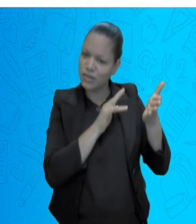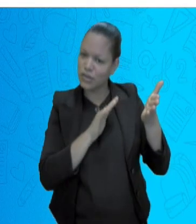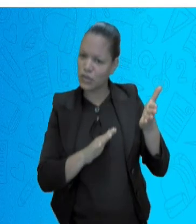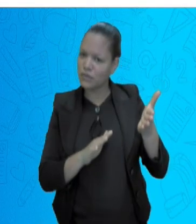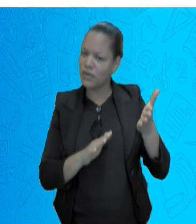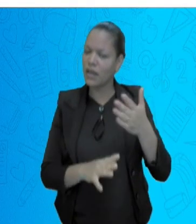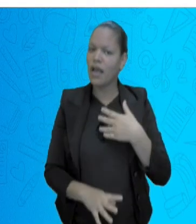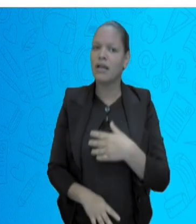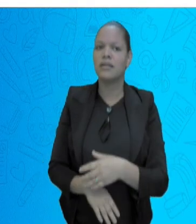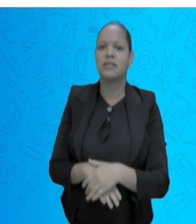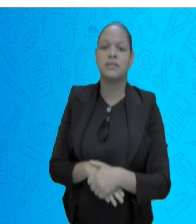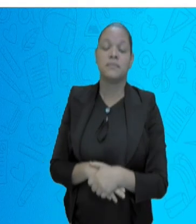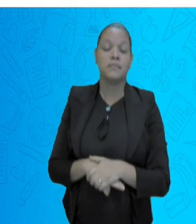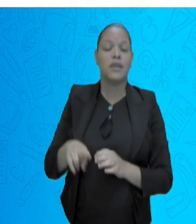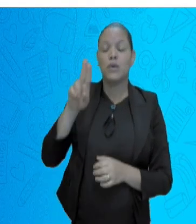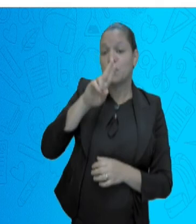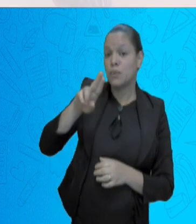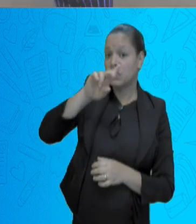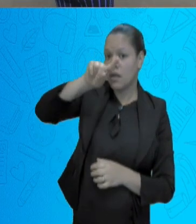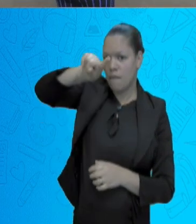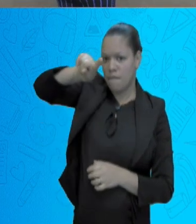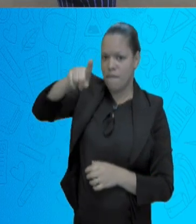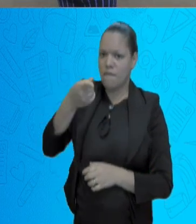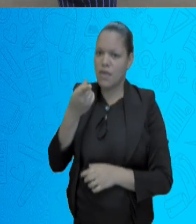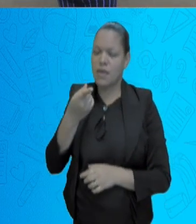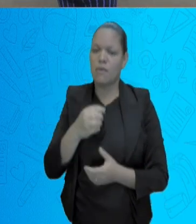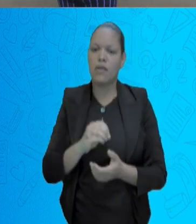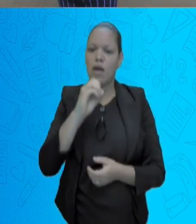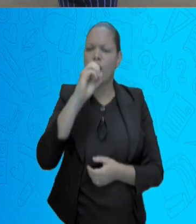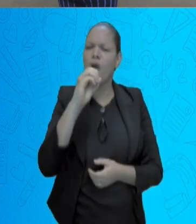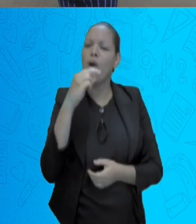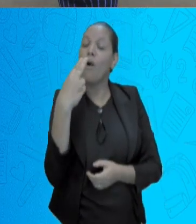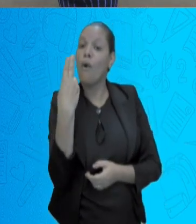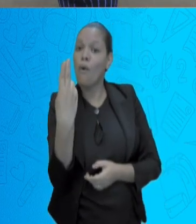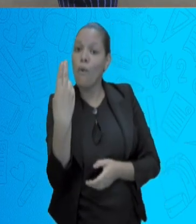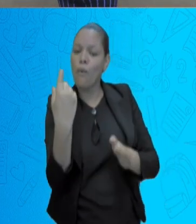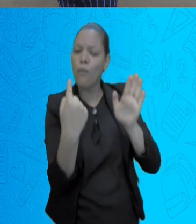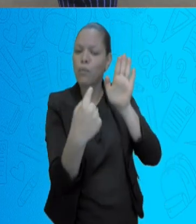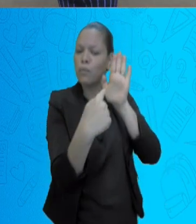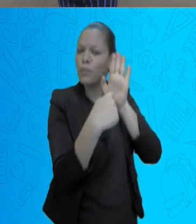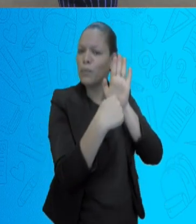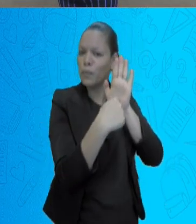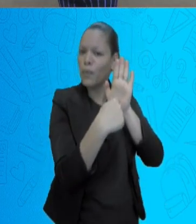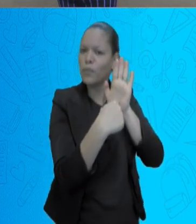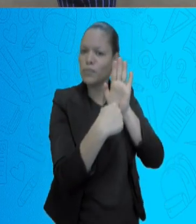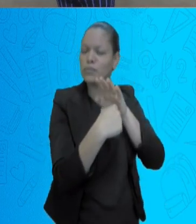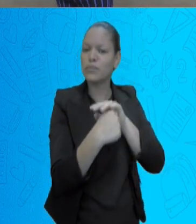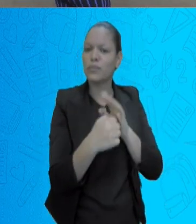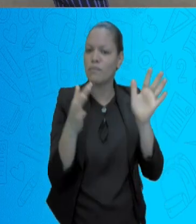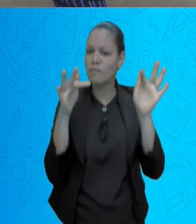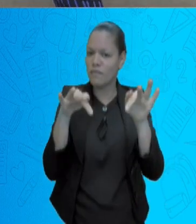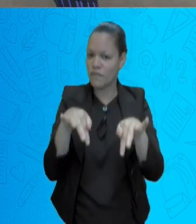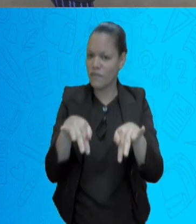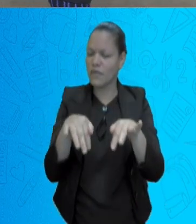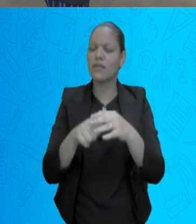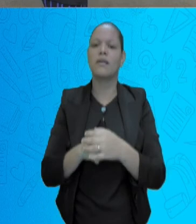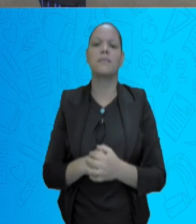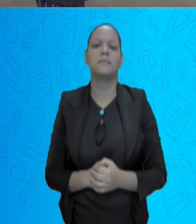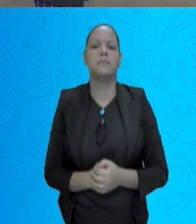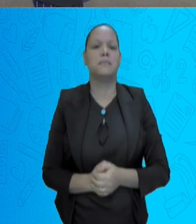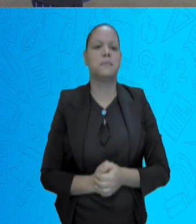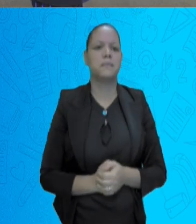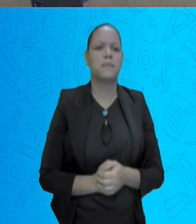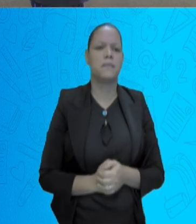o ponto final. Então, nós vamos usar a vírgula ou o ponto